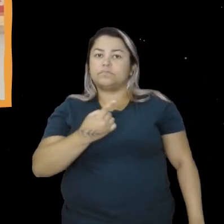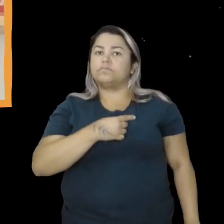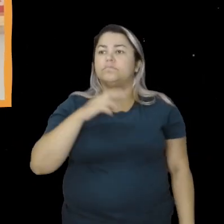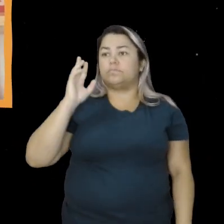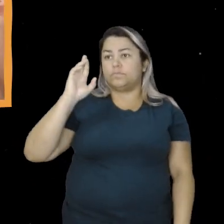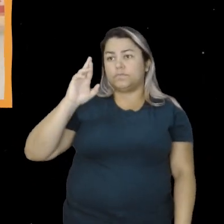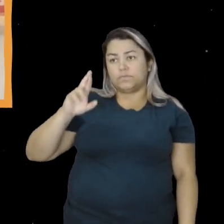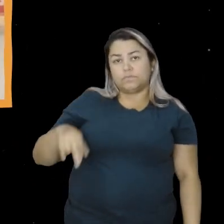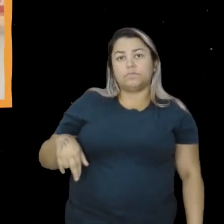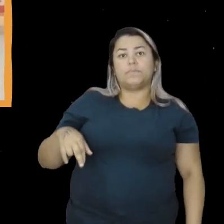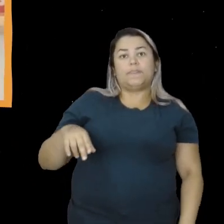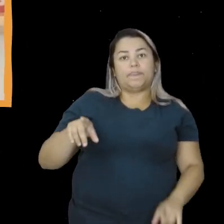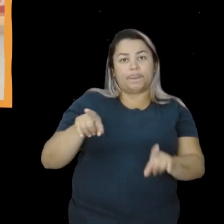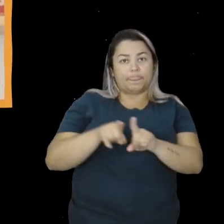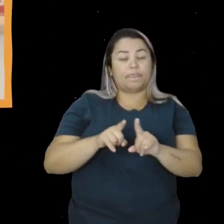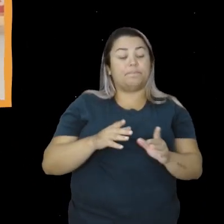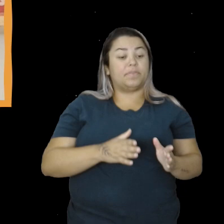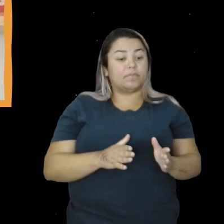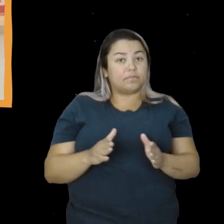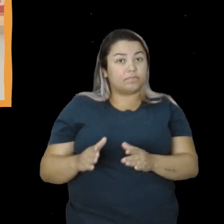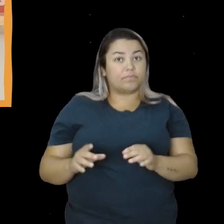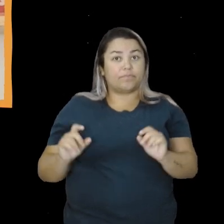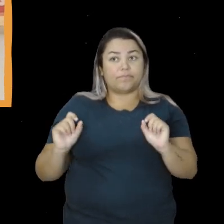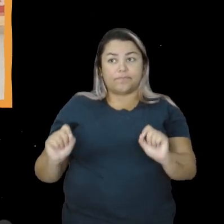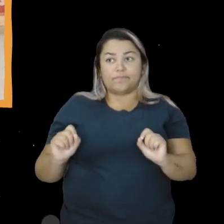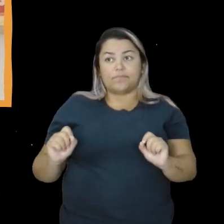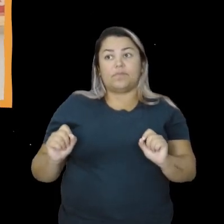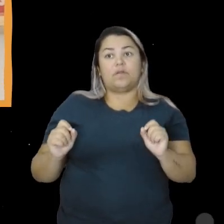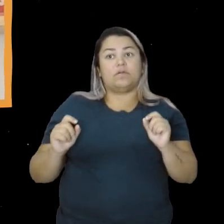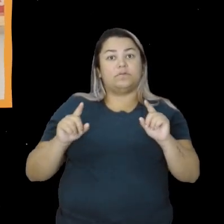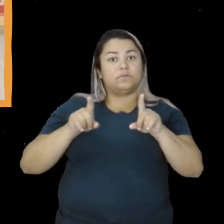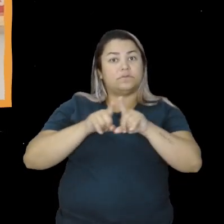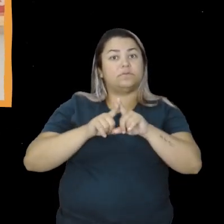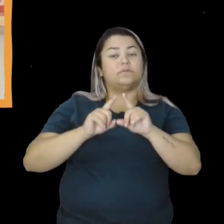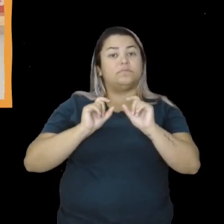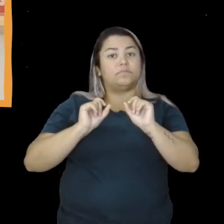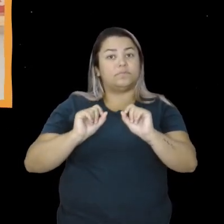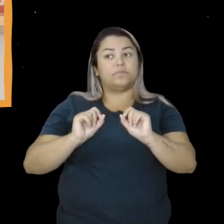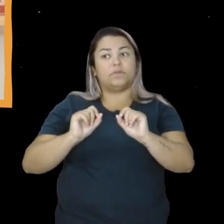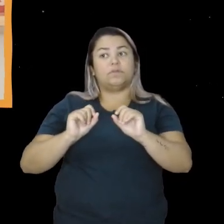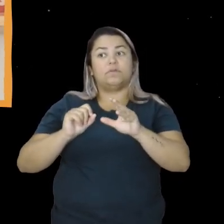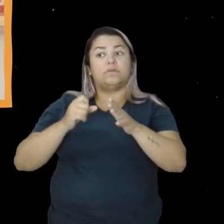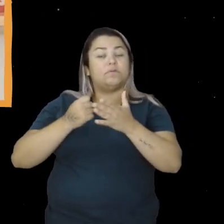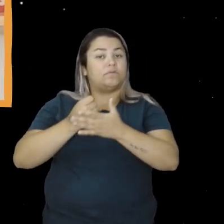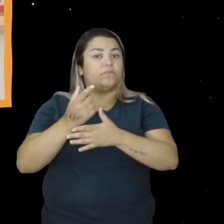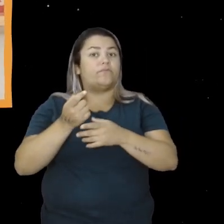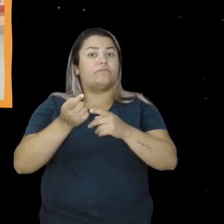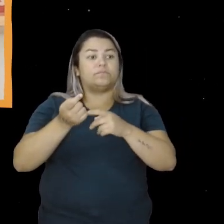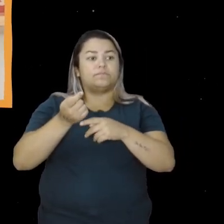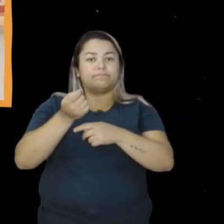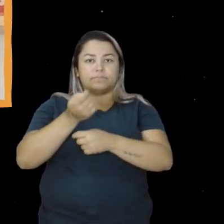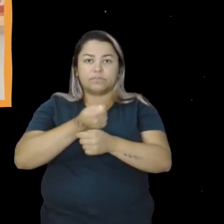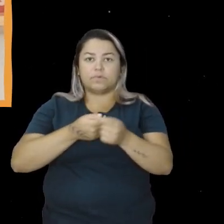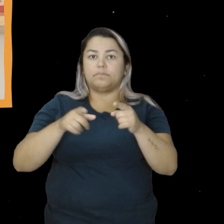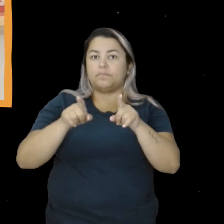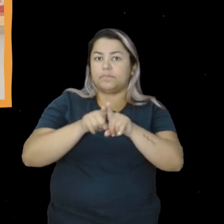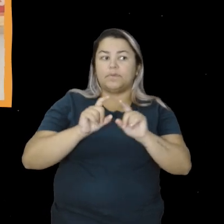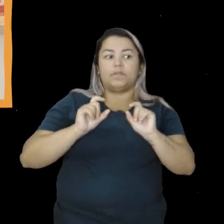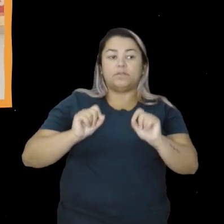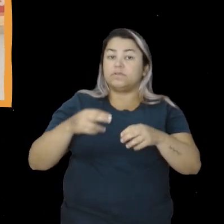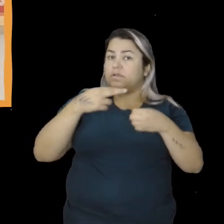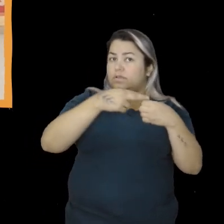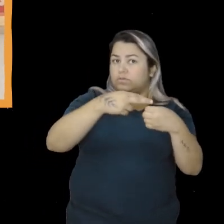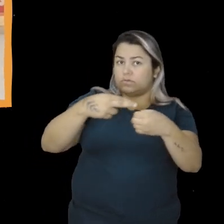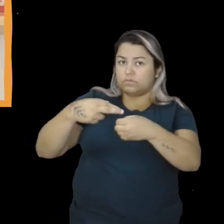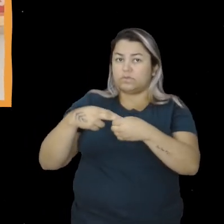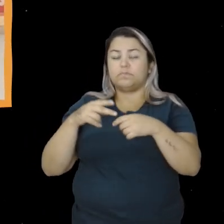que parte muito desse processo, né? Desse capitalismo imperialista, desse capitalismo financiarizado e dessa região